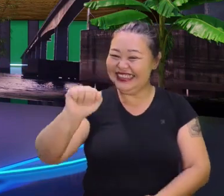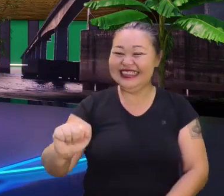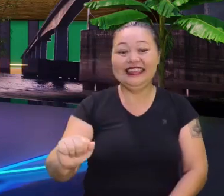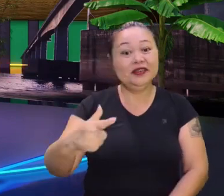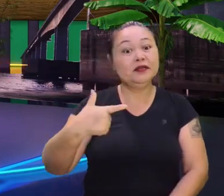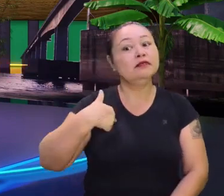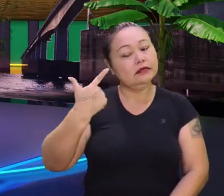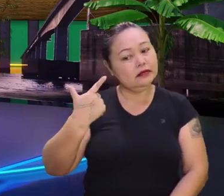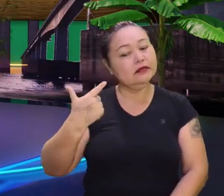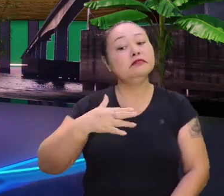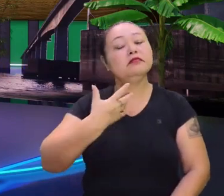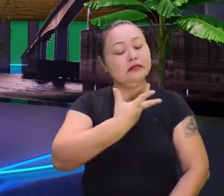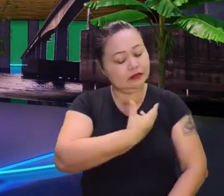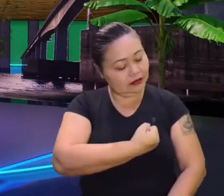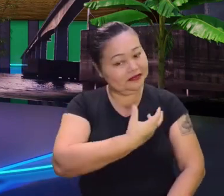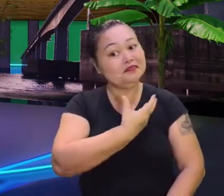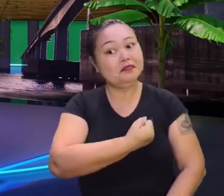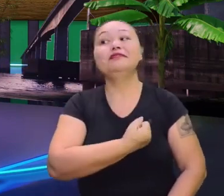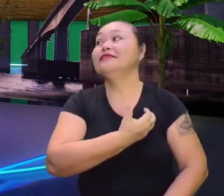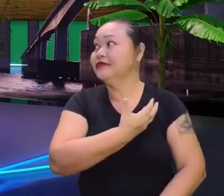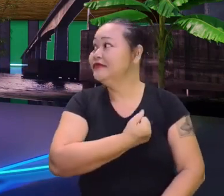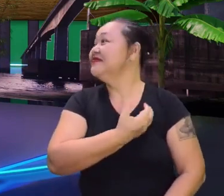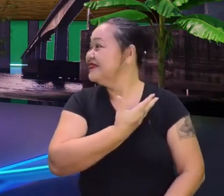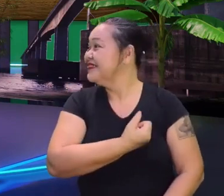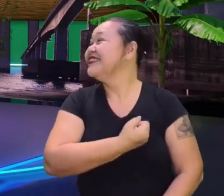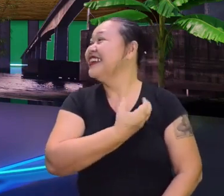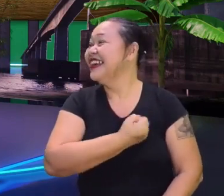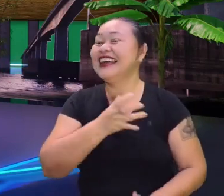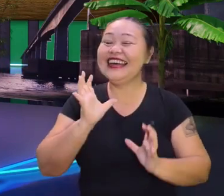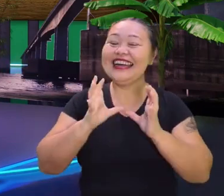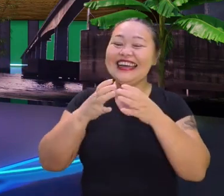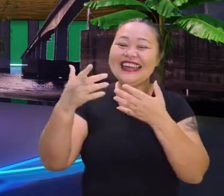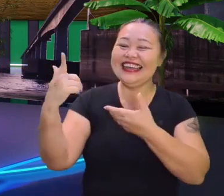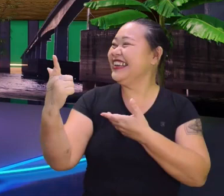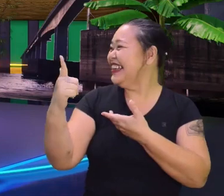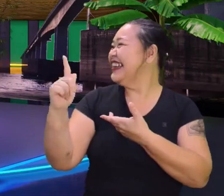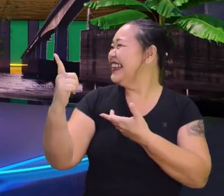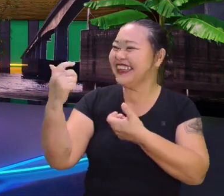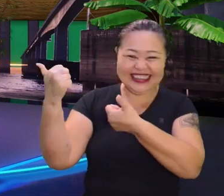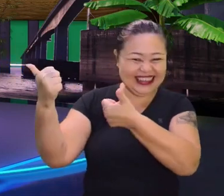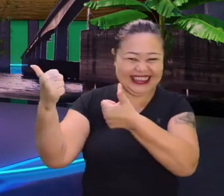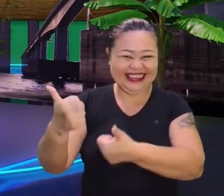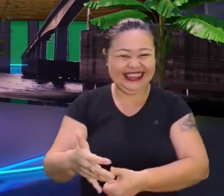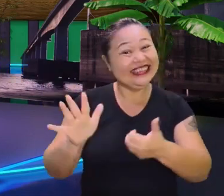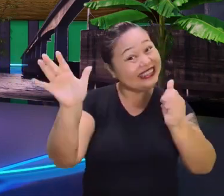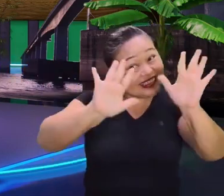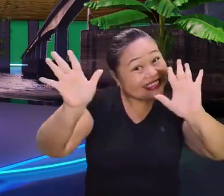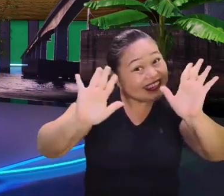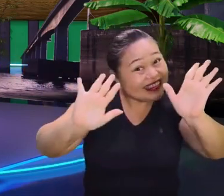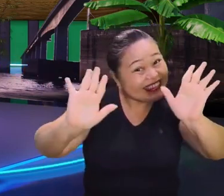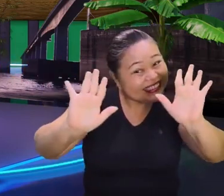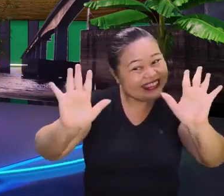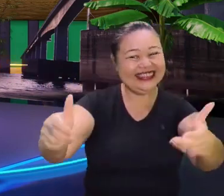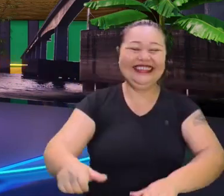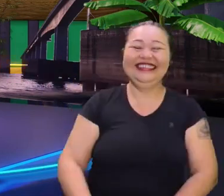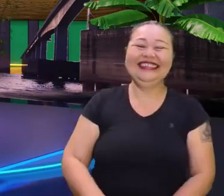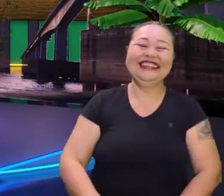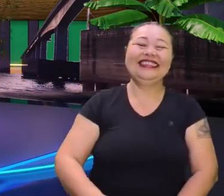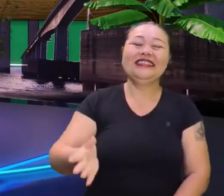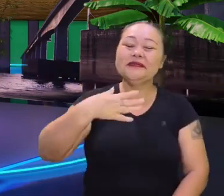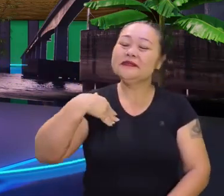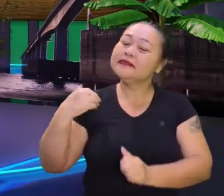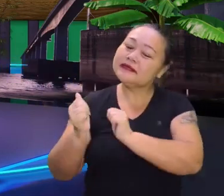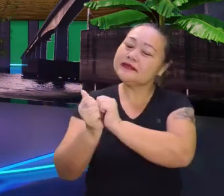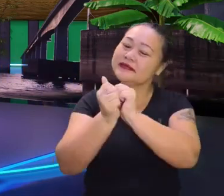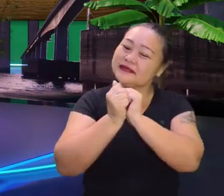Aldelinda. Senão ela vai ficar magoada, chateada com a equipe de Geografia. Verdade. Essa é a